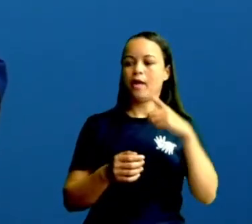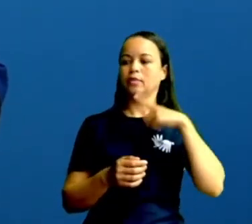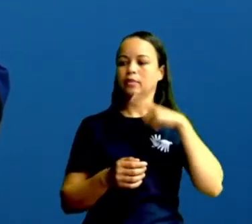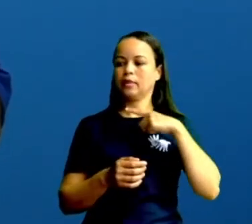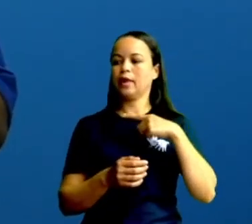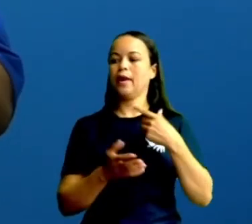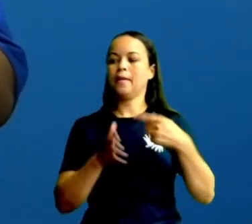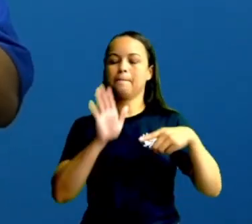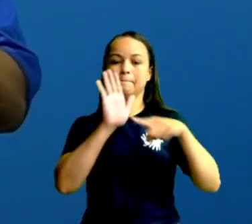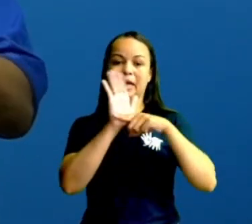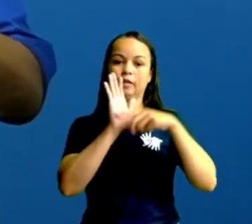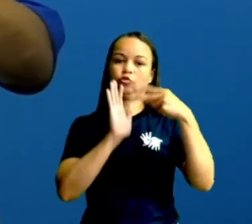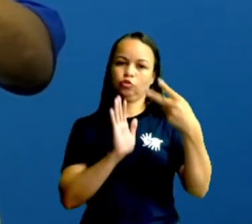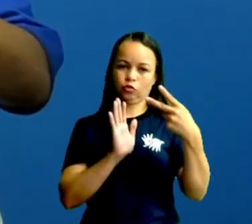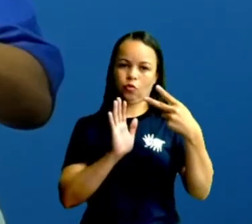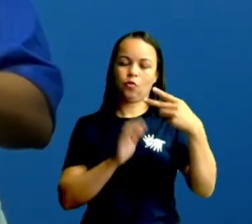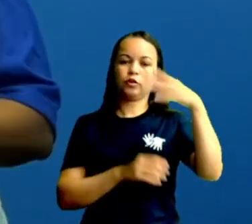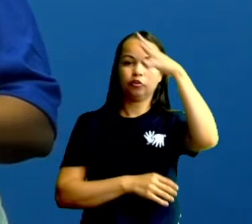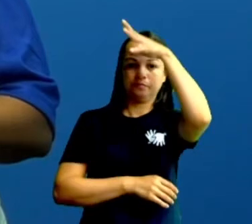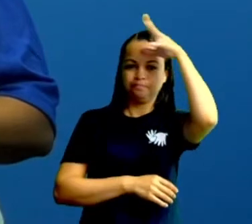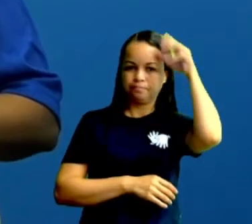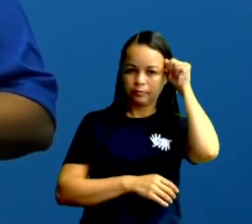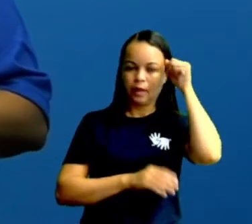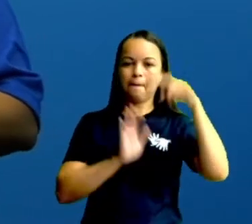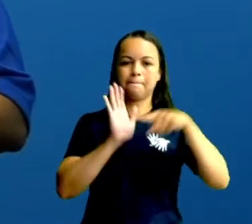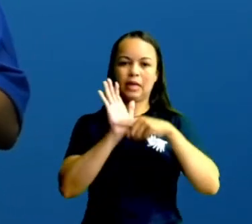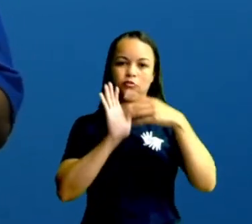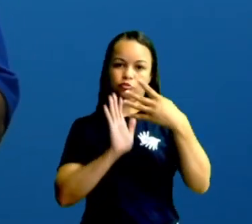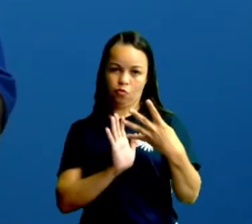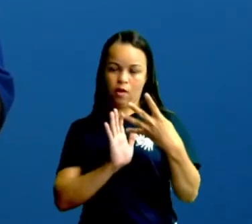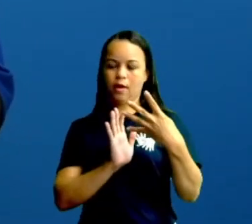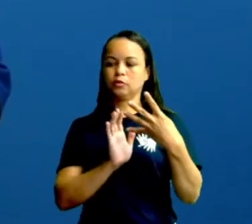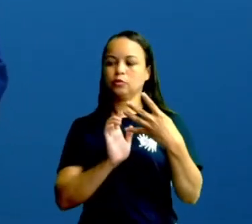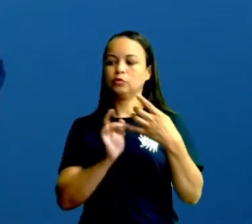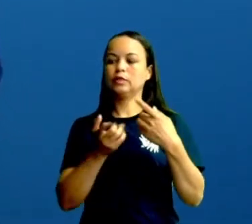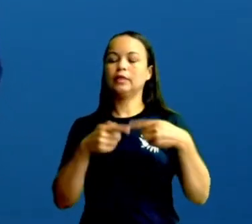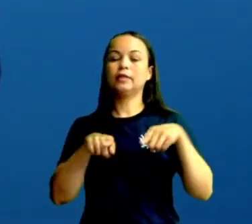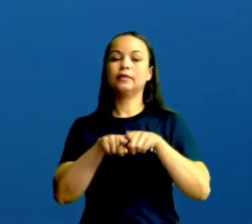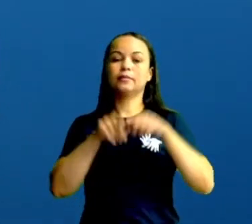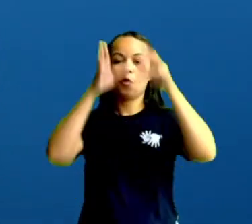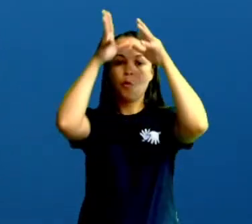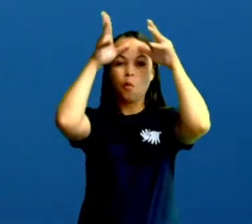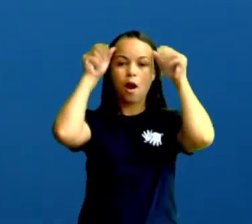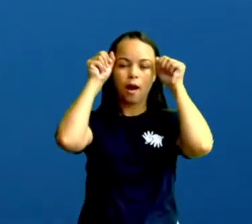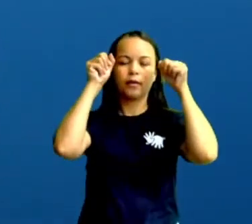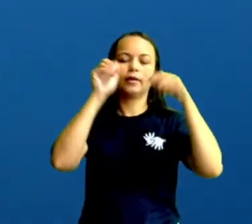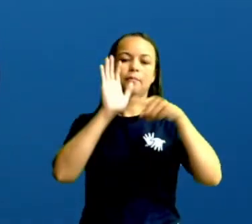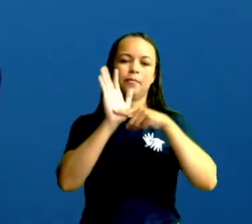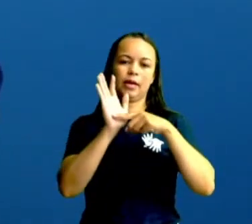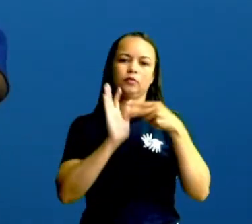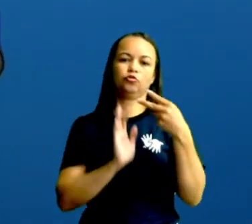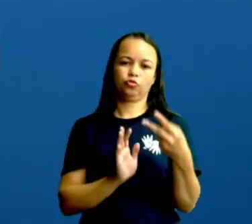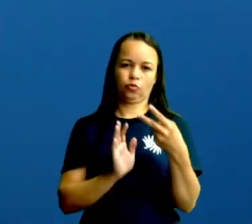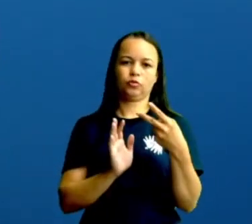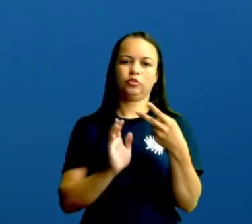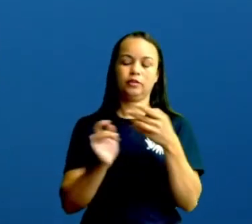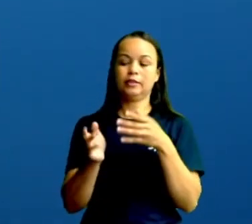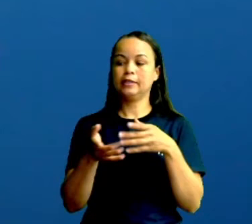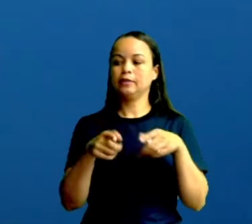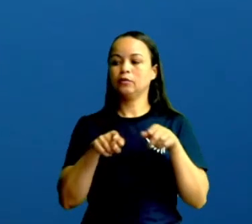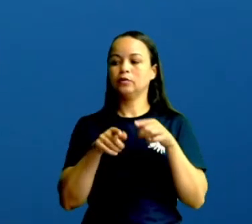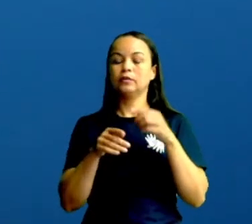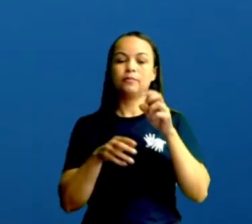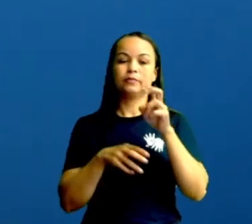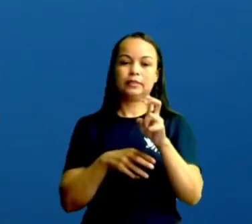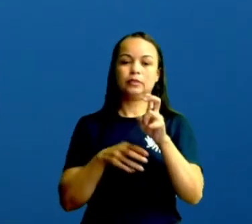então a hora é determinada pelo horário de Brasília, tá certo? Porque precisa realmente direcionar um horário. Mas o Brasil tem